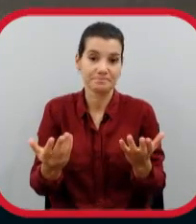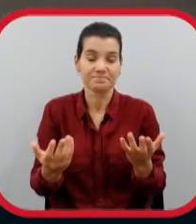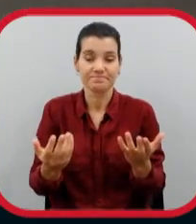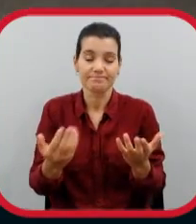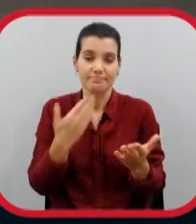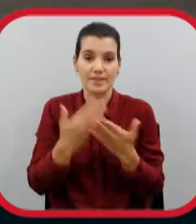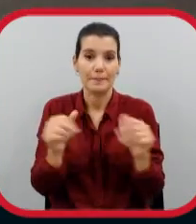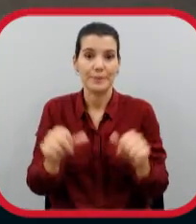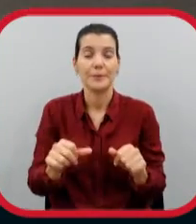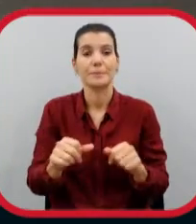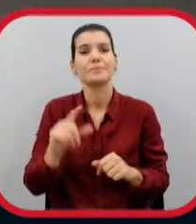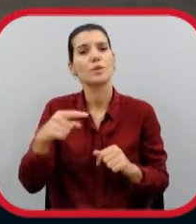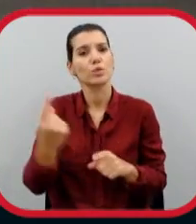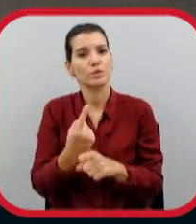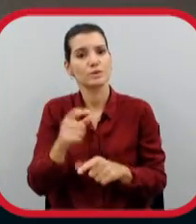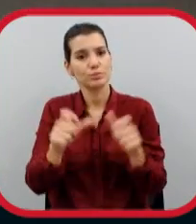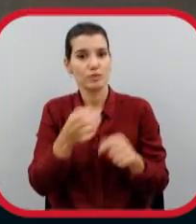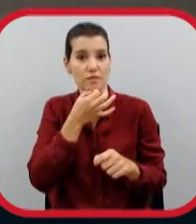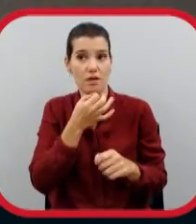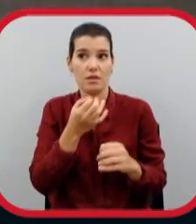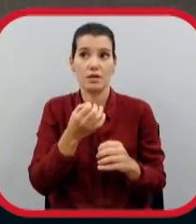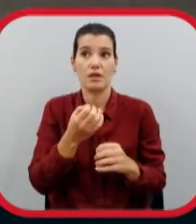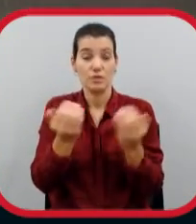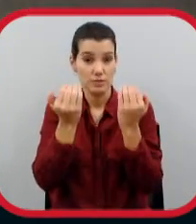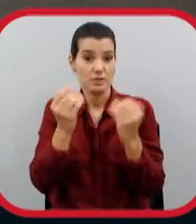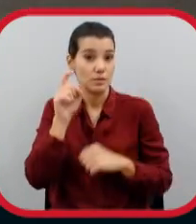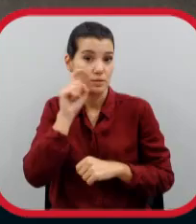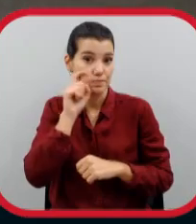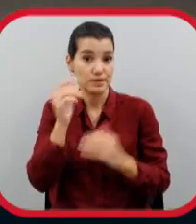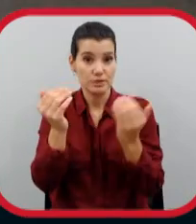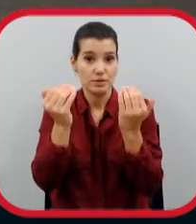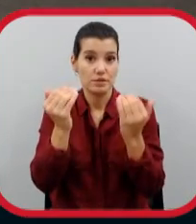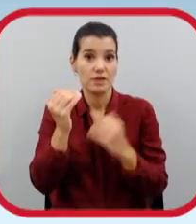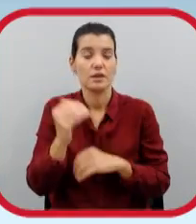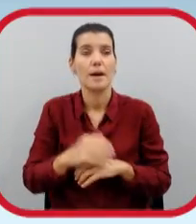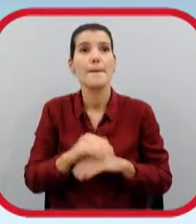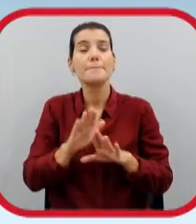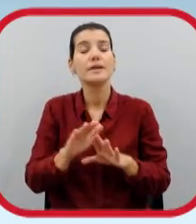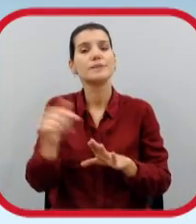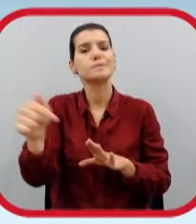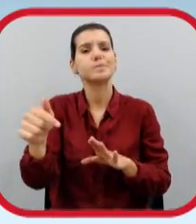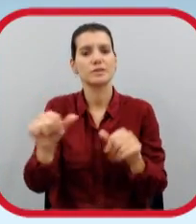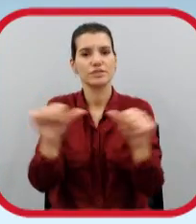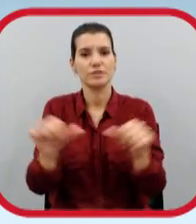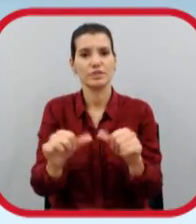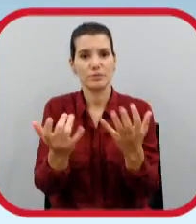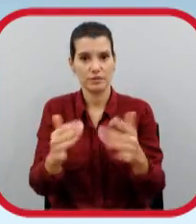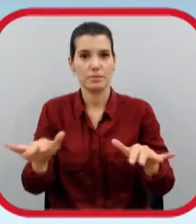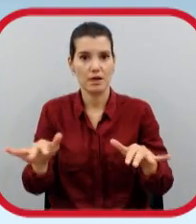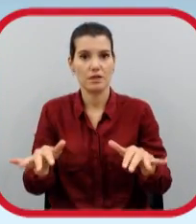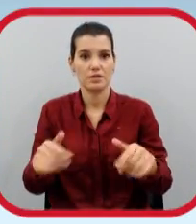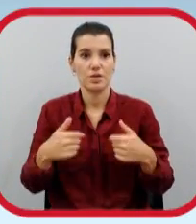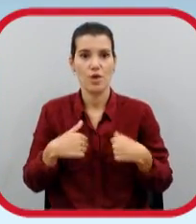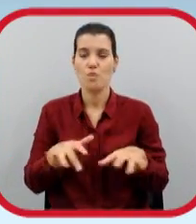não estariam expostas. Acho que também há outro fator, as pessoas falam muito de segurança de informação, mas os